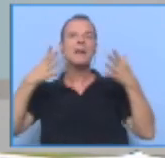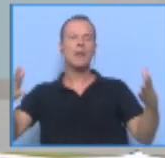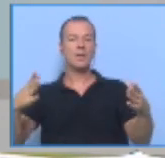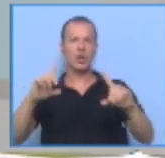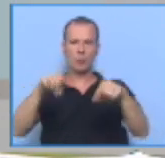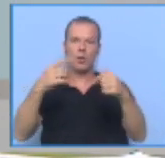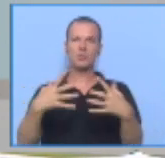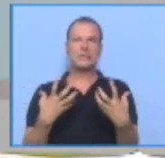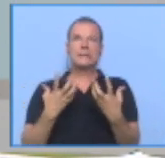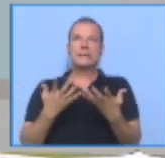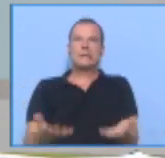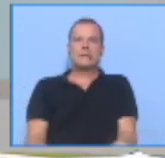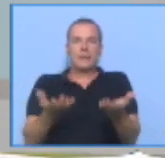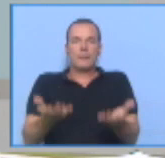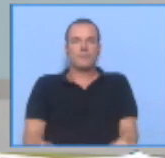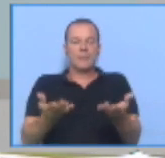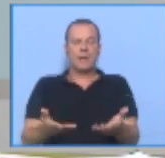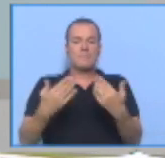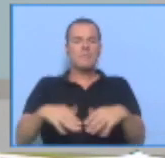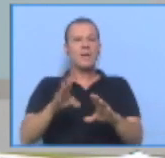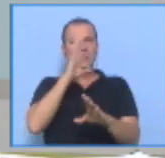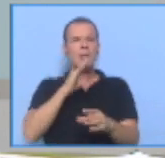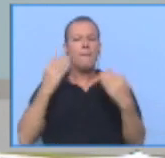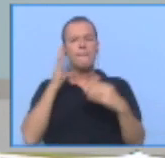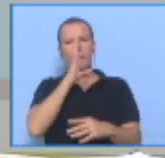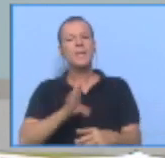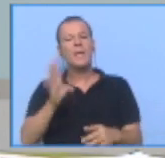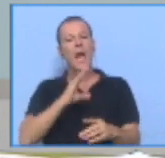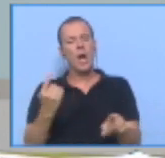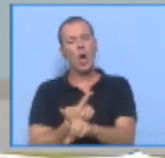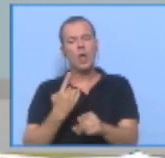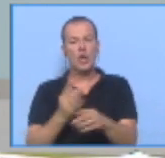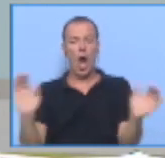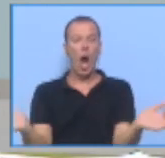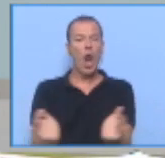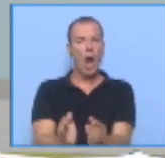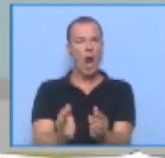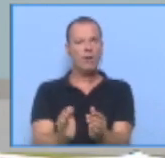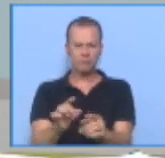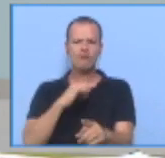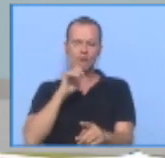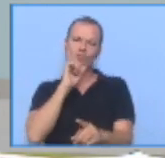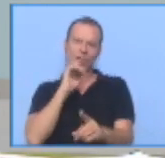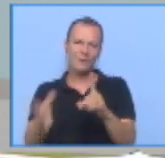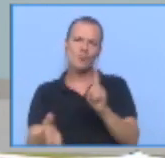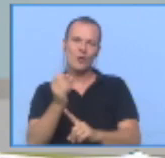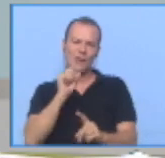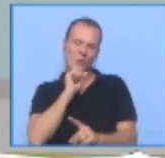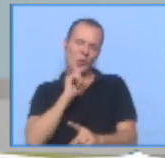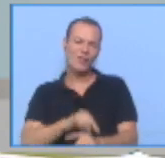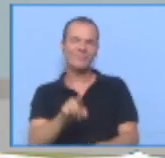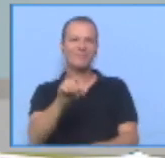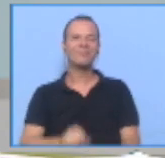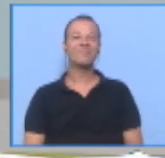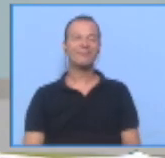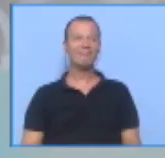esmagam. Se ensaiarmos caminhos mais curtos, coisas mais execuíveis, talvez consigamos. É isso que está em cima da mesa. Um desafio também